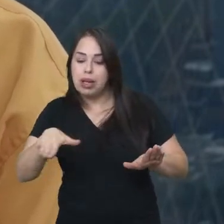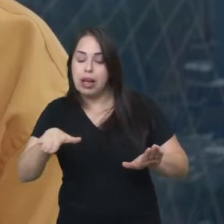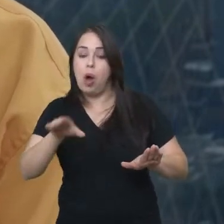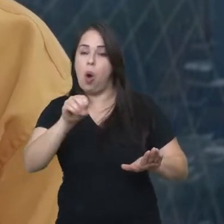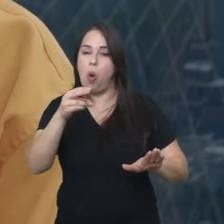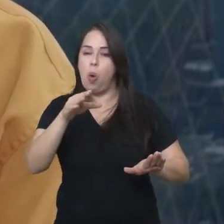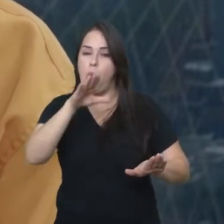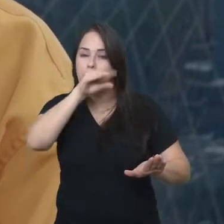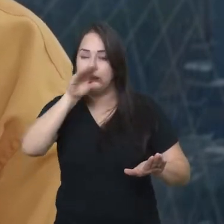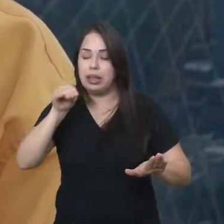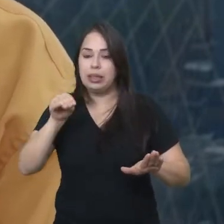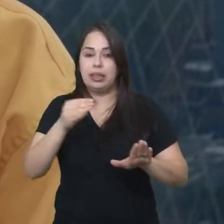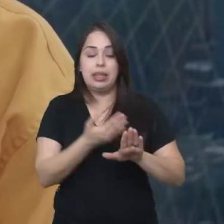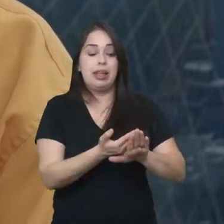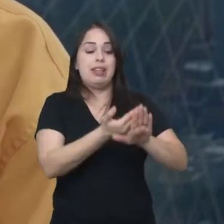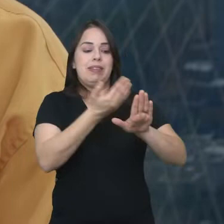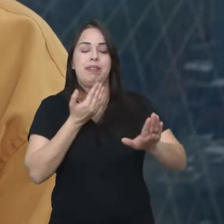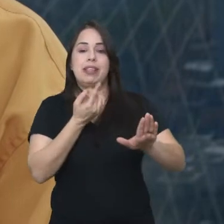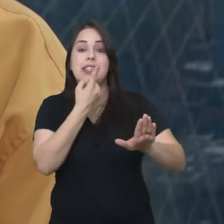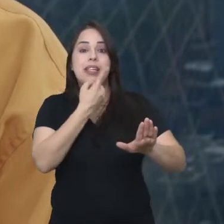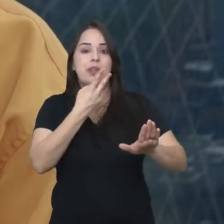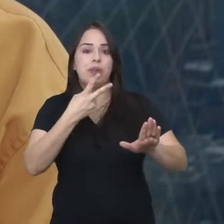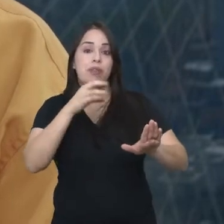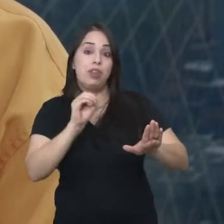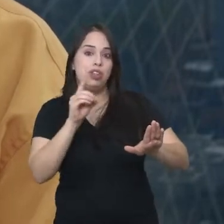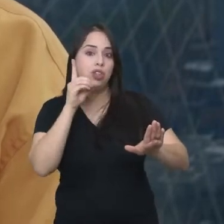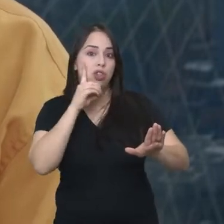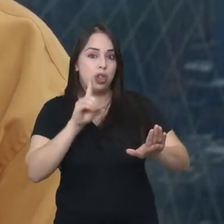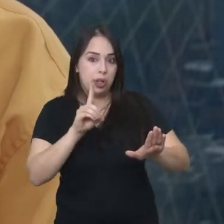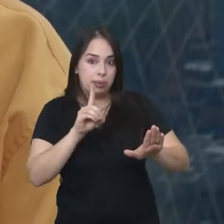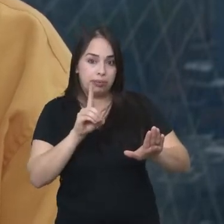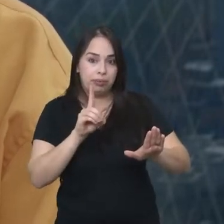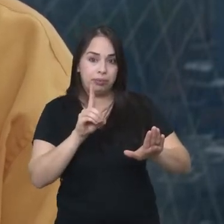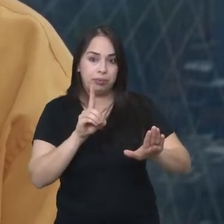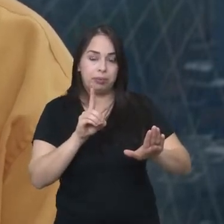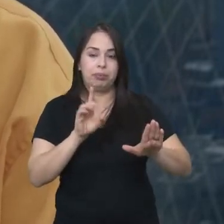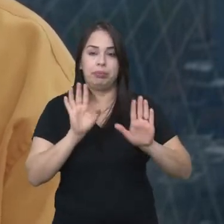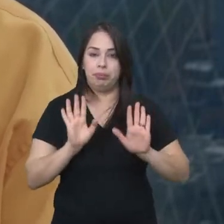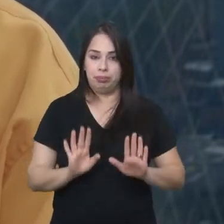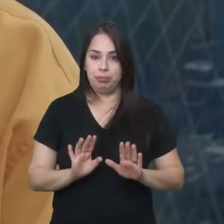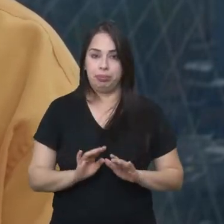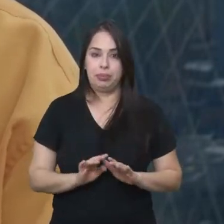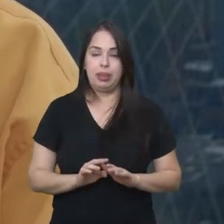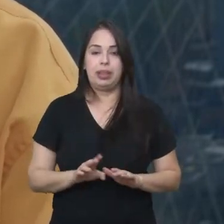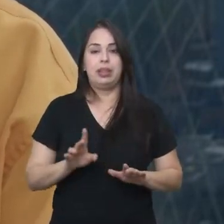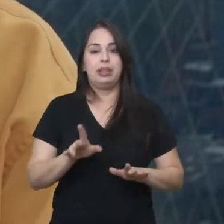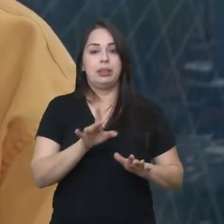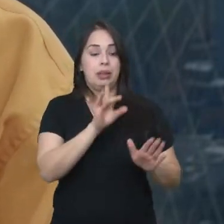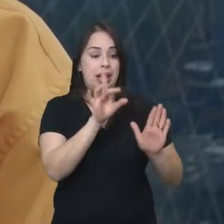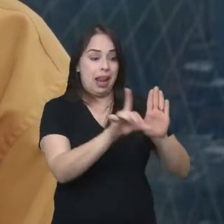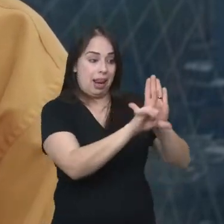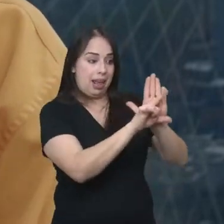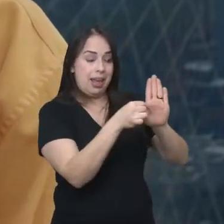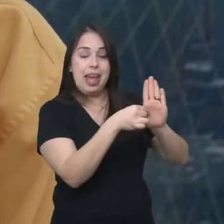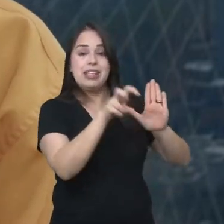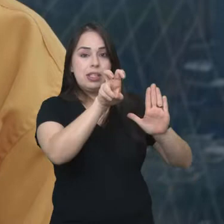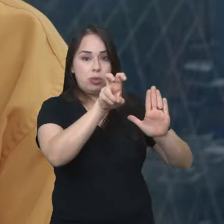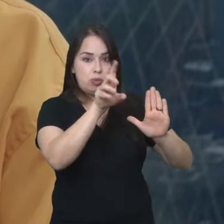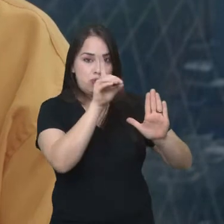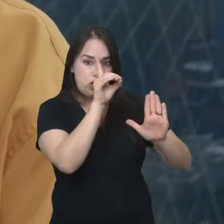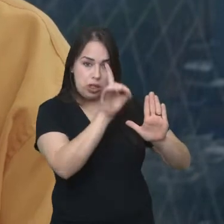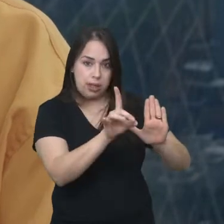esse direito de 120 dias da licença da maternidade. A paternidade são os seus 5 dias reconhecidos conforme a lei prevê,